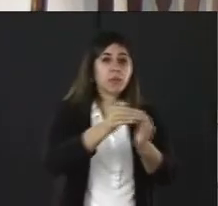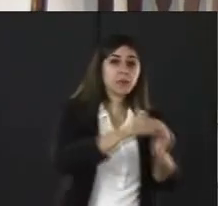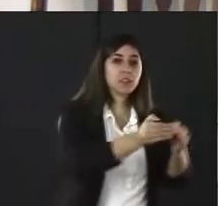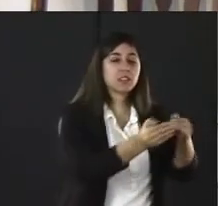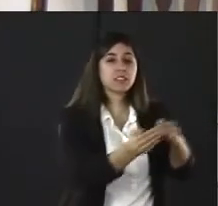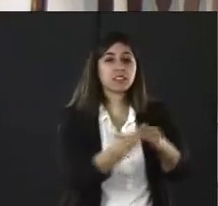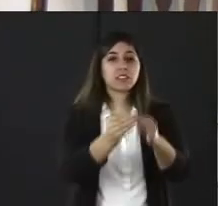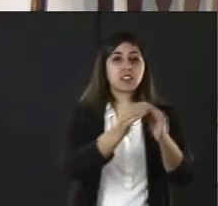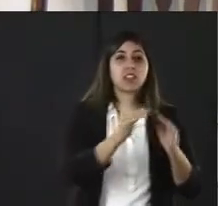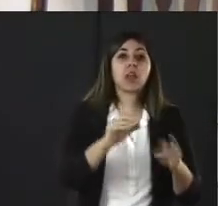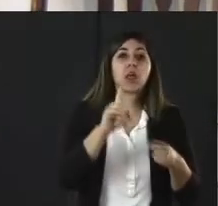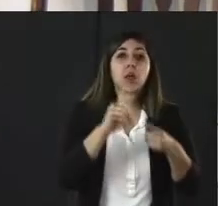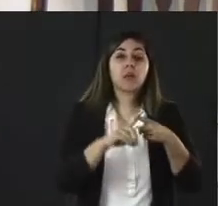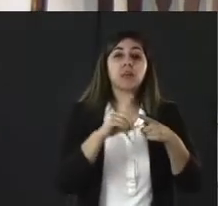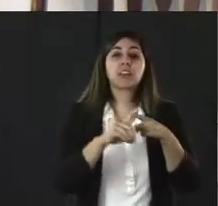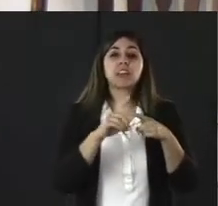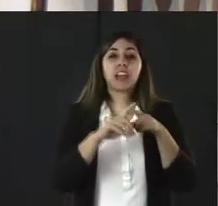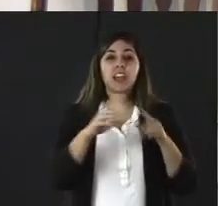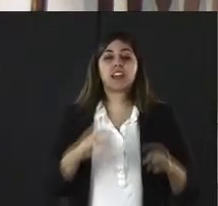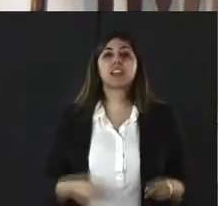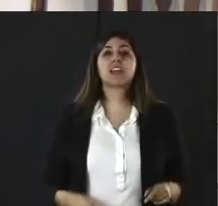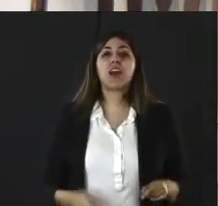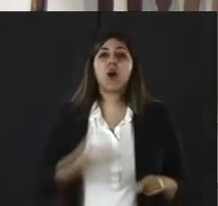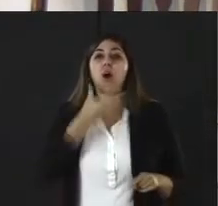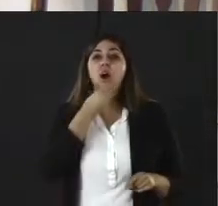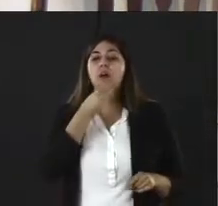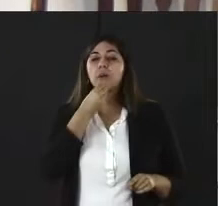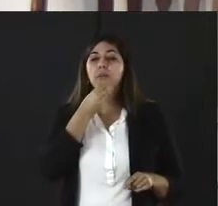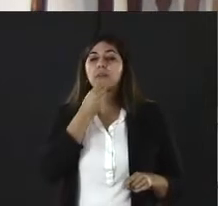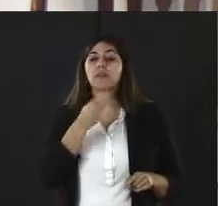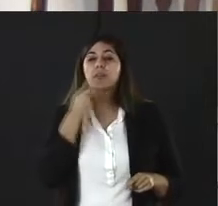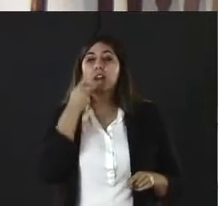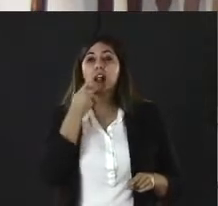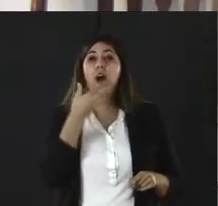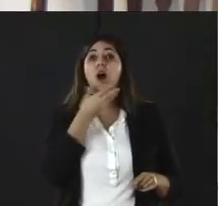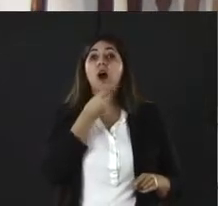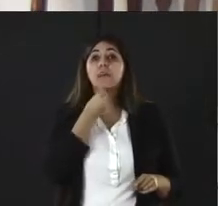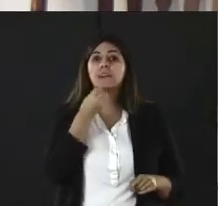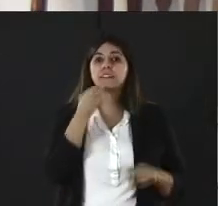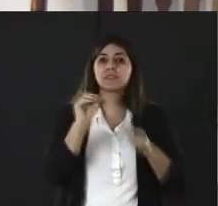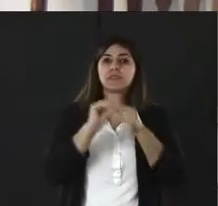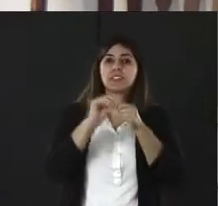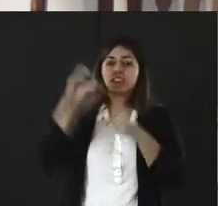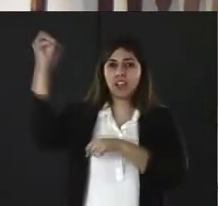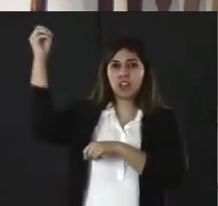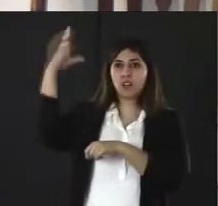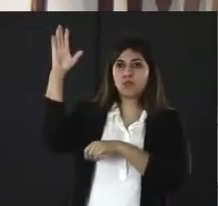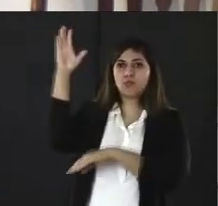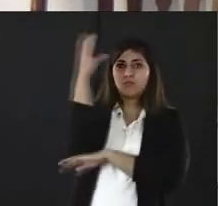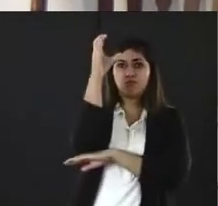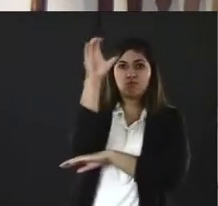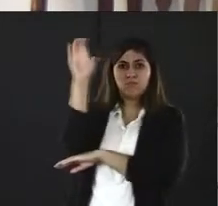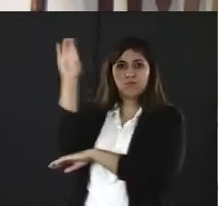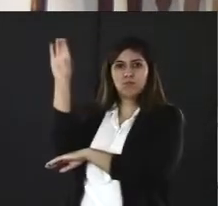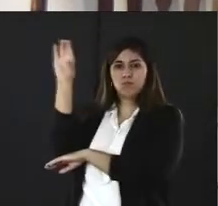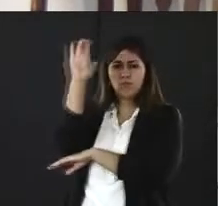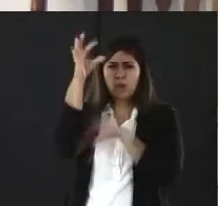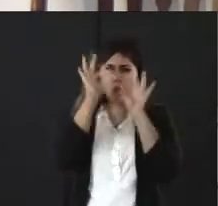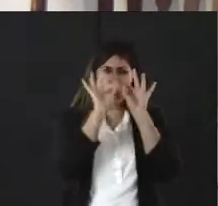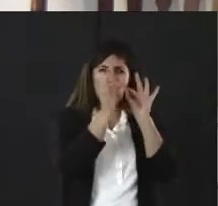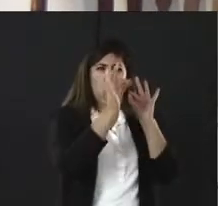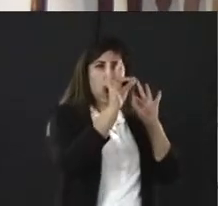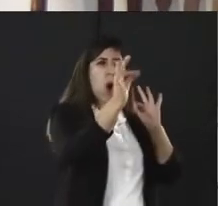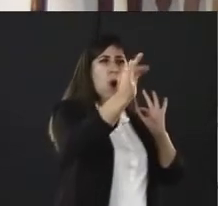frio porque o seu pai se tornou o faroleiro era um faroleiro na então o farol é um sinal que a até